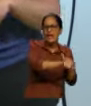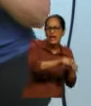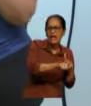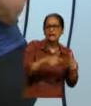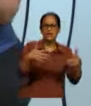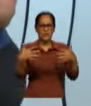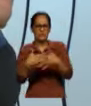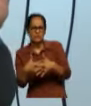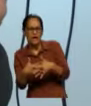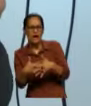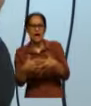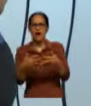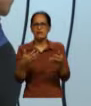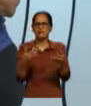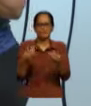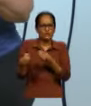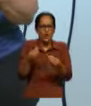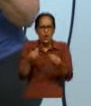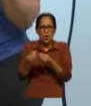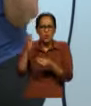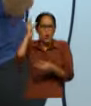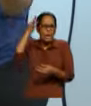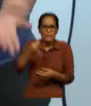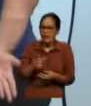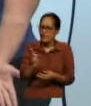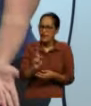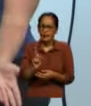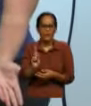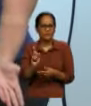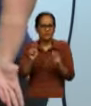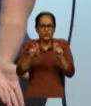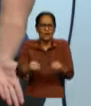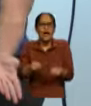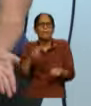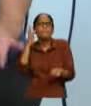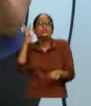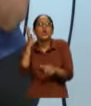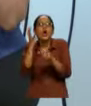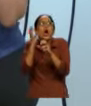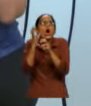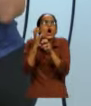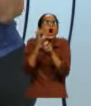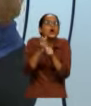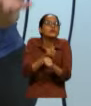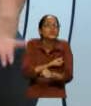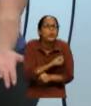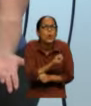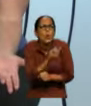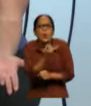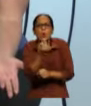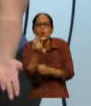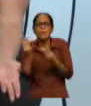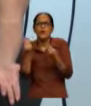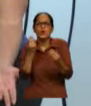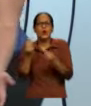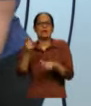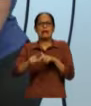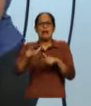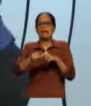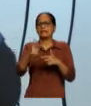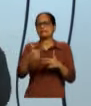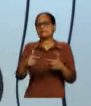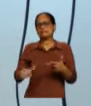danada, é muito difícil de entender. Imagina se a gente fosse fazer contas com aqueles números, com aquelas letras, com aquela quantidade